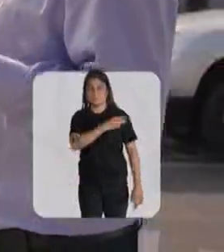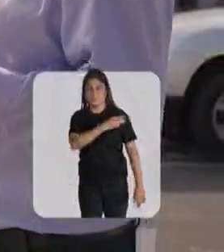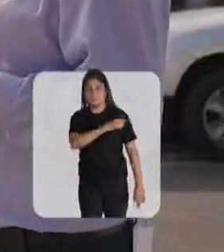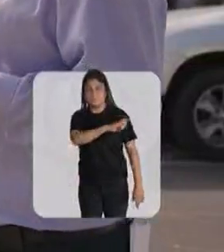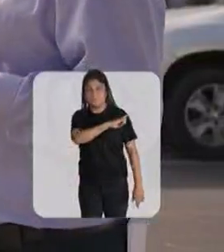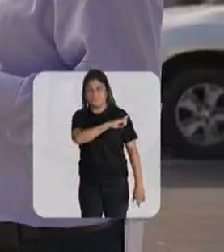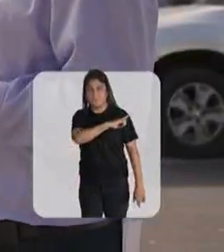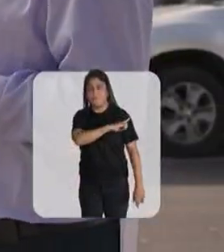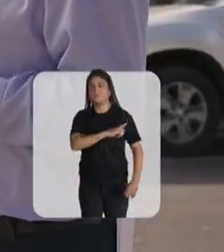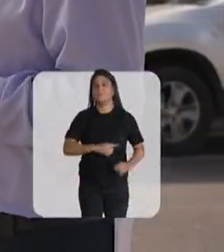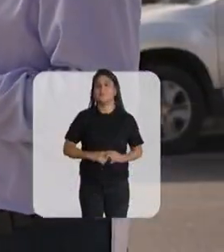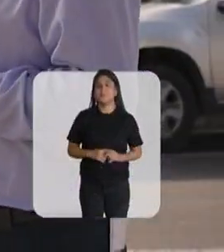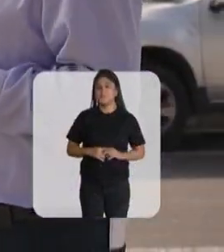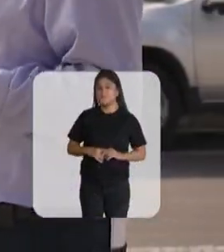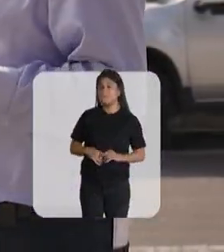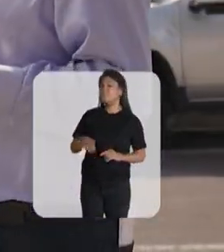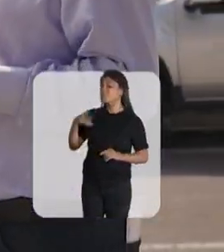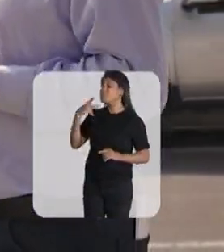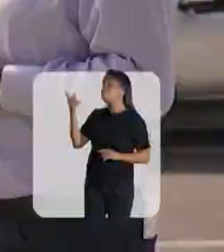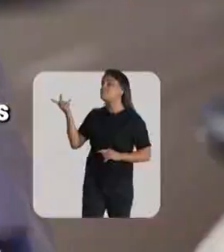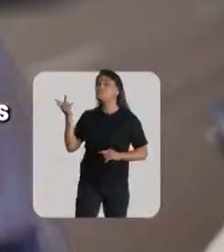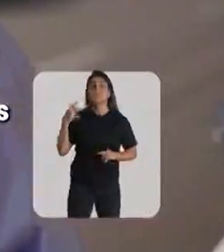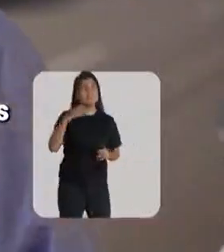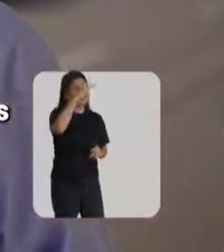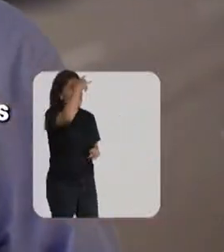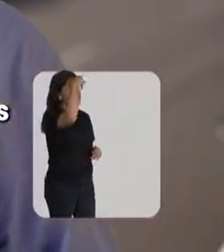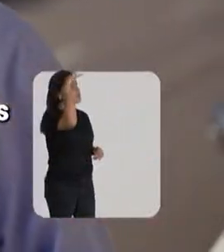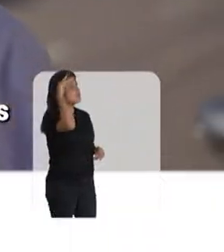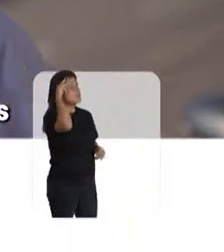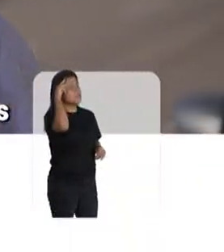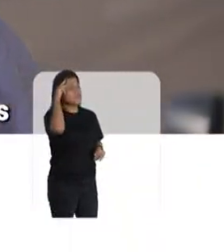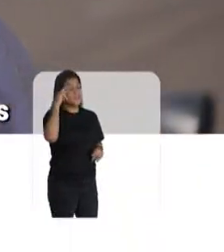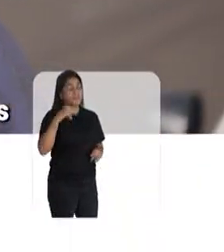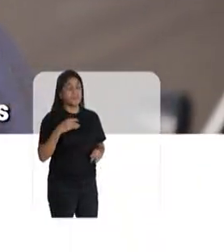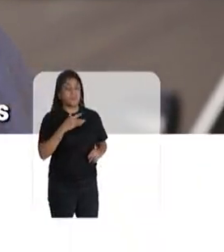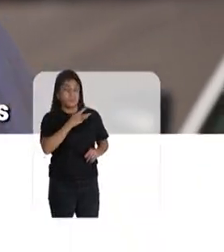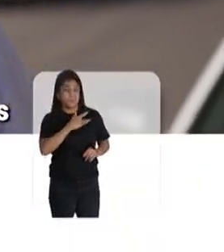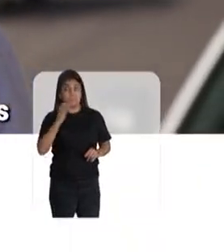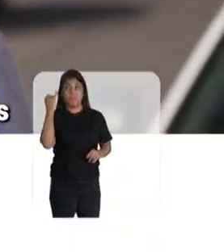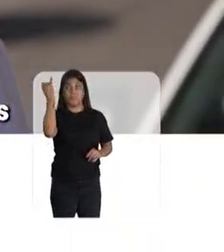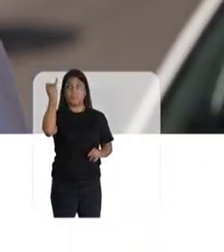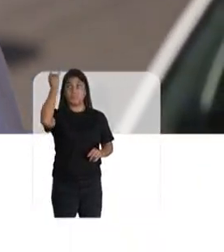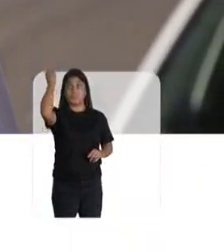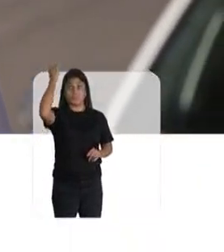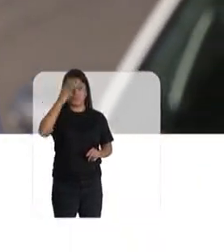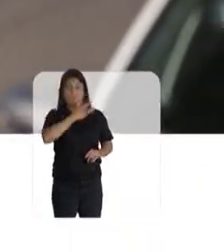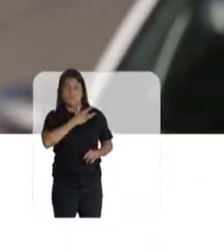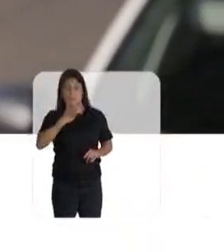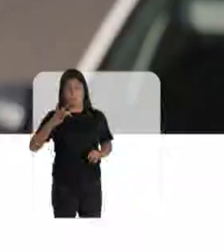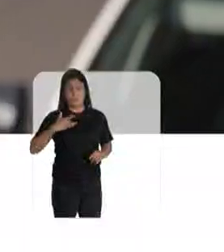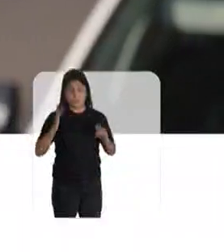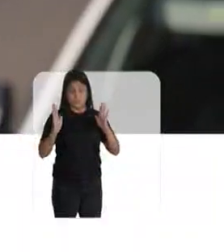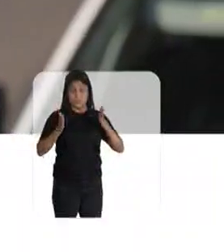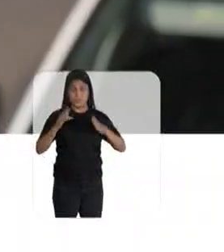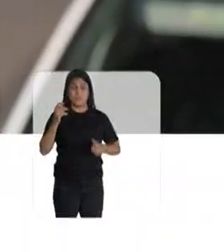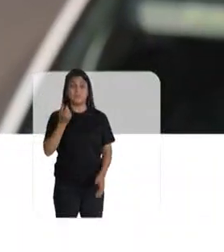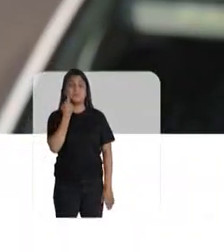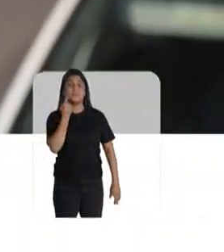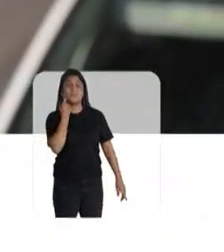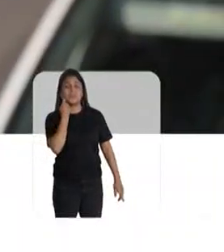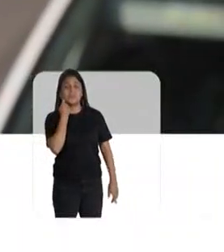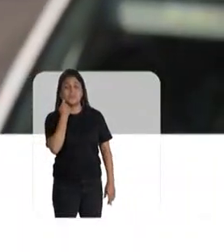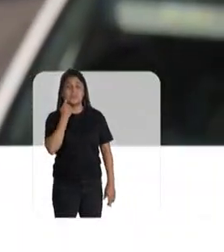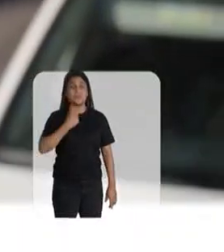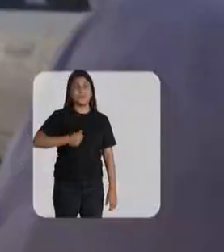importantes critérios desse levantamento foi a saúde nossa atenção básica hoje é destaque no país com 86% dos